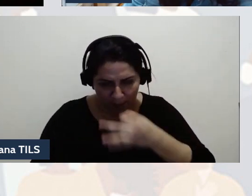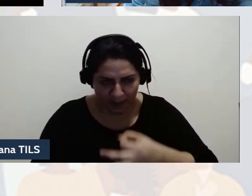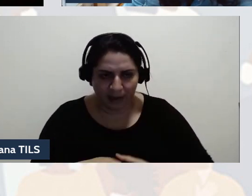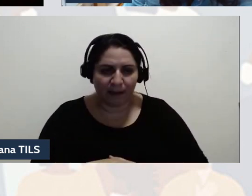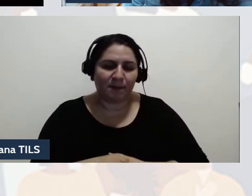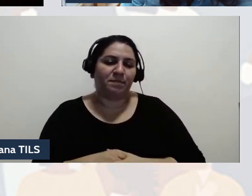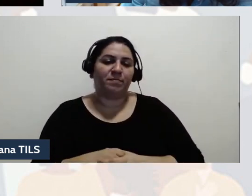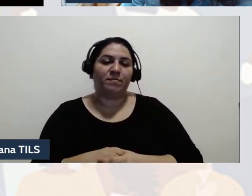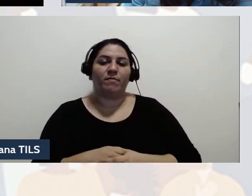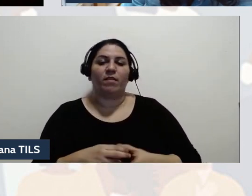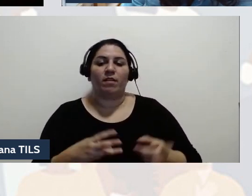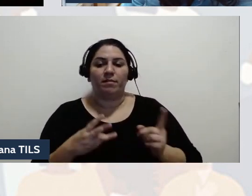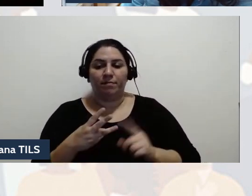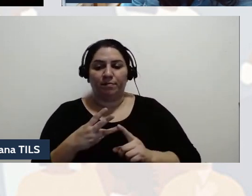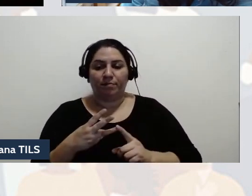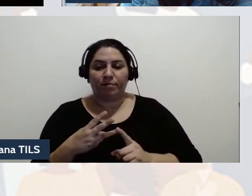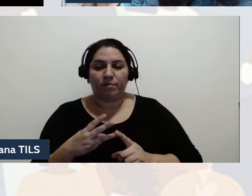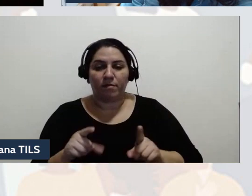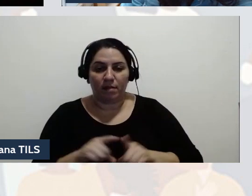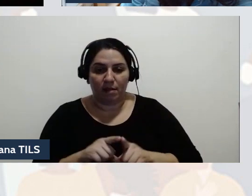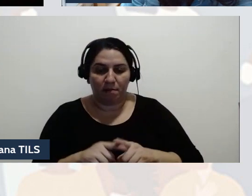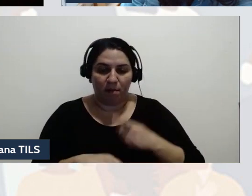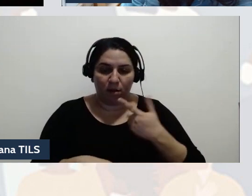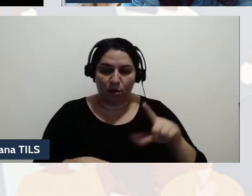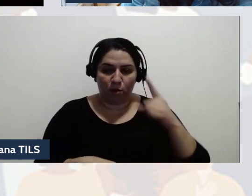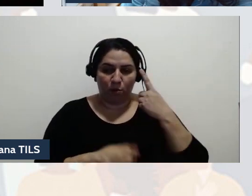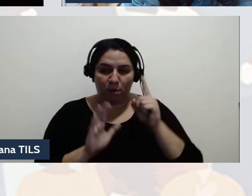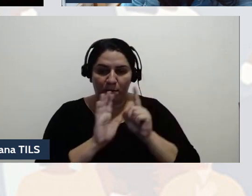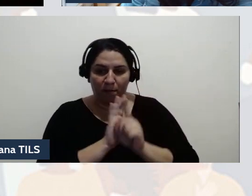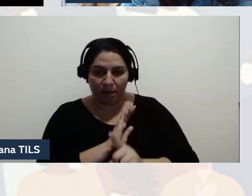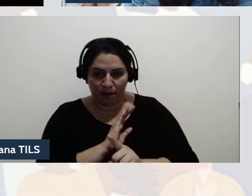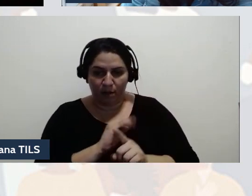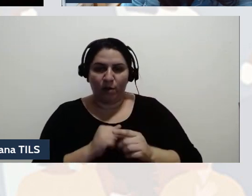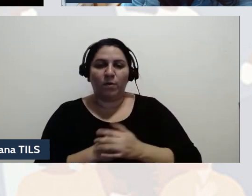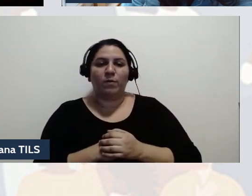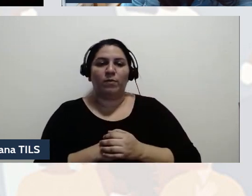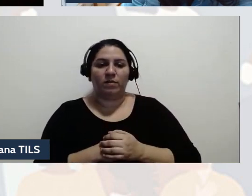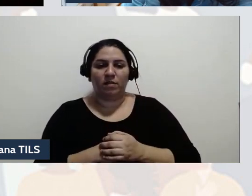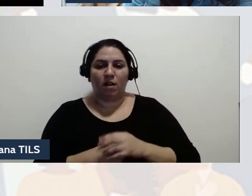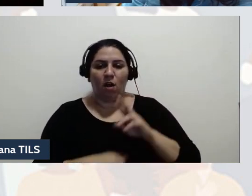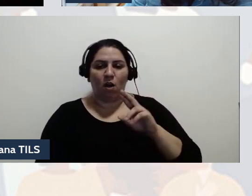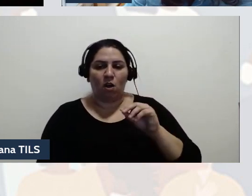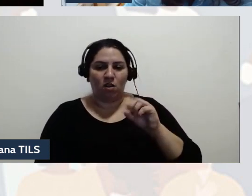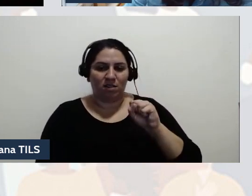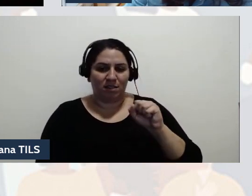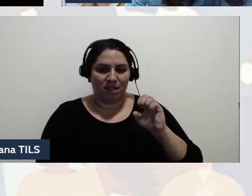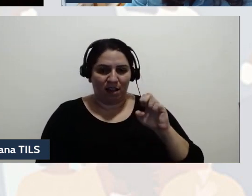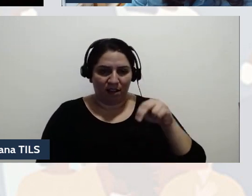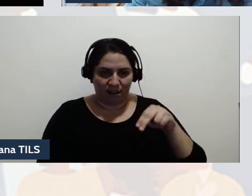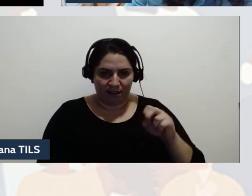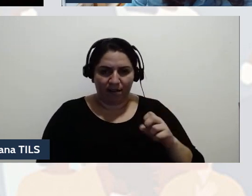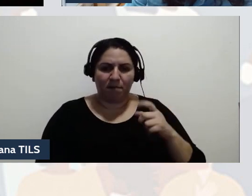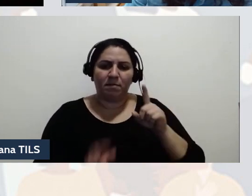E com isso, deixa eu ver, tem mais uma pergunta da Rosane Rocha Pessoa. Liana,